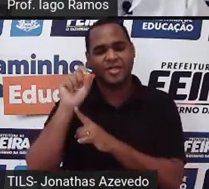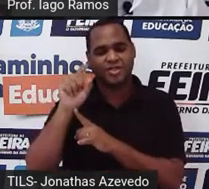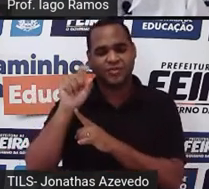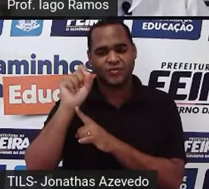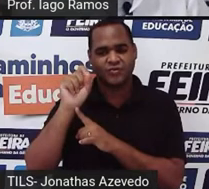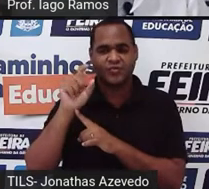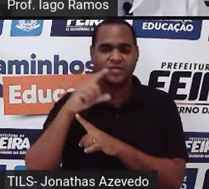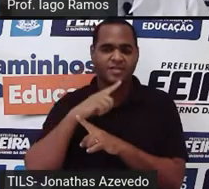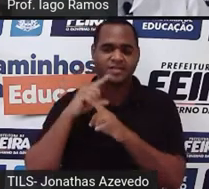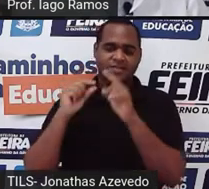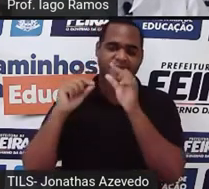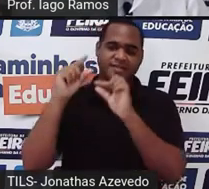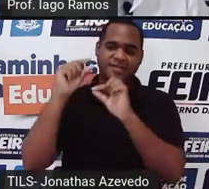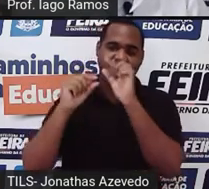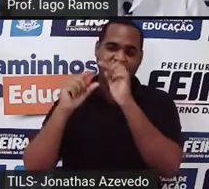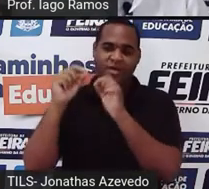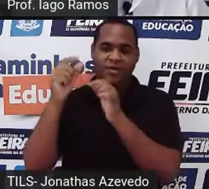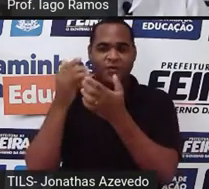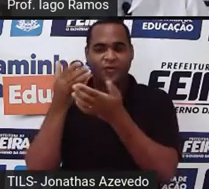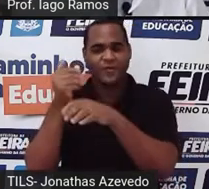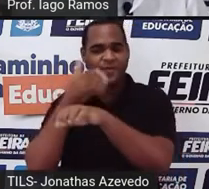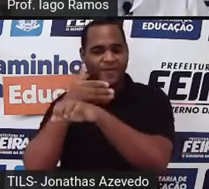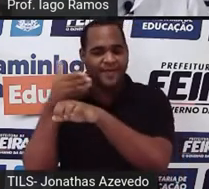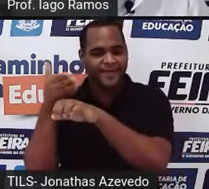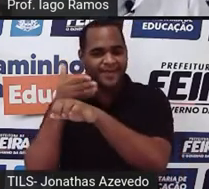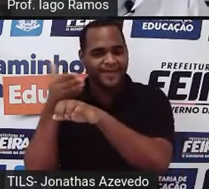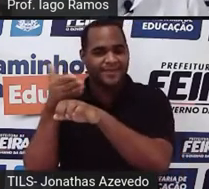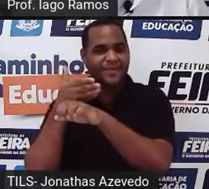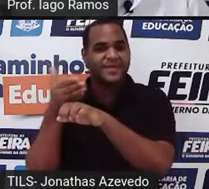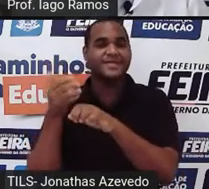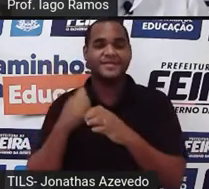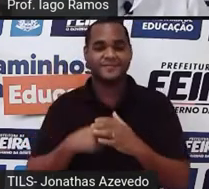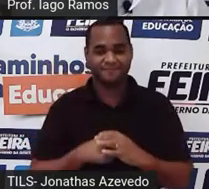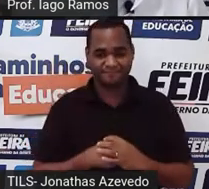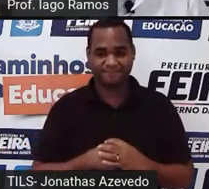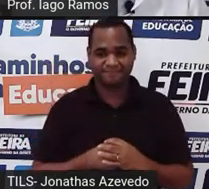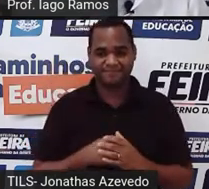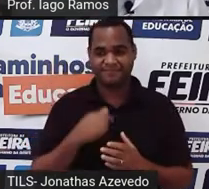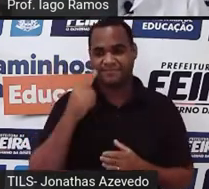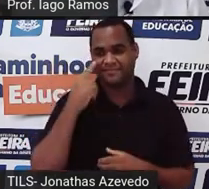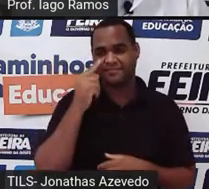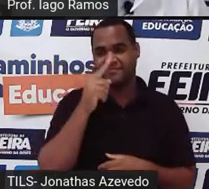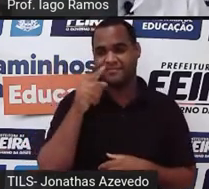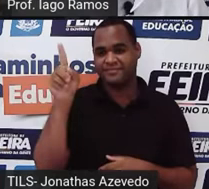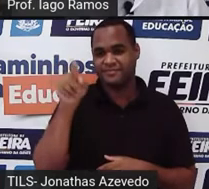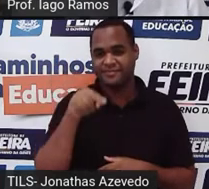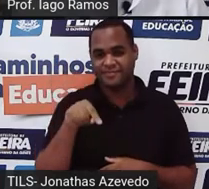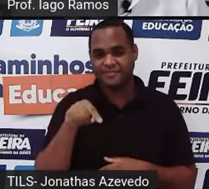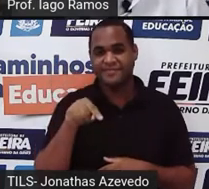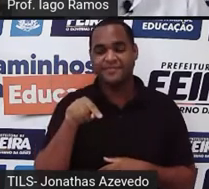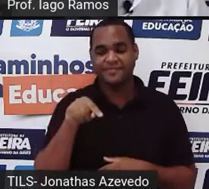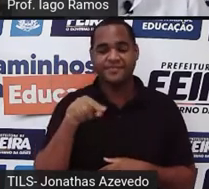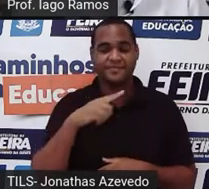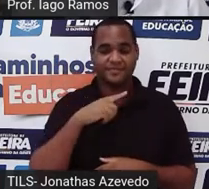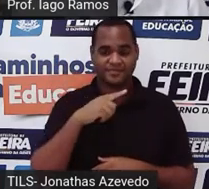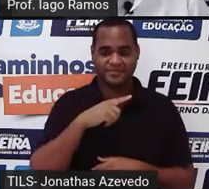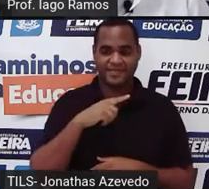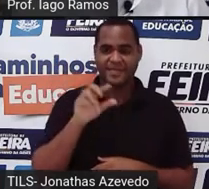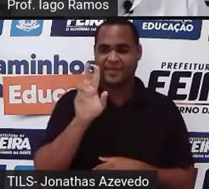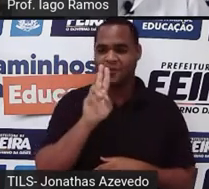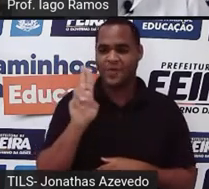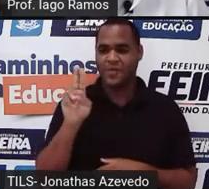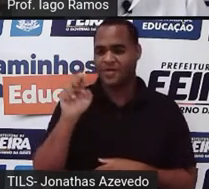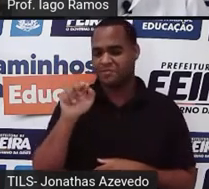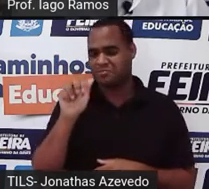azul com algumas estrelinhas brancas dentro, um rabisco ali em vermelho, com o